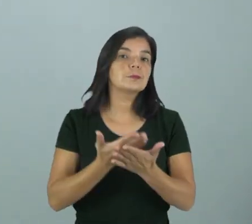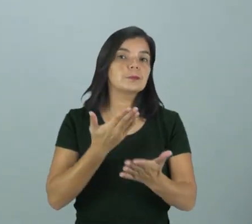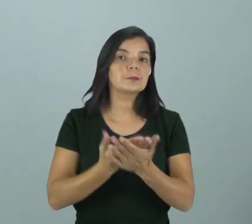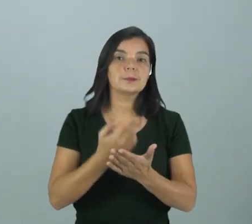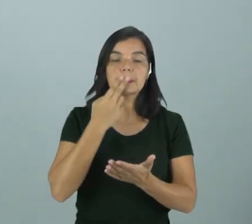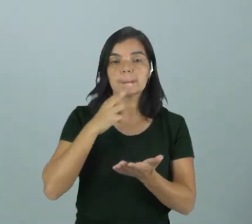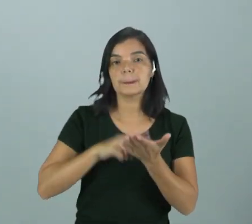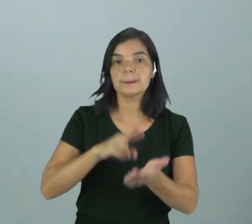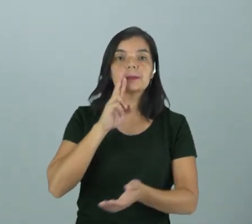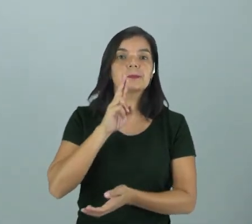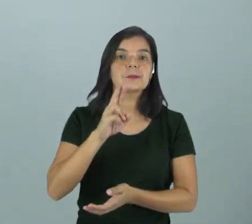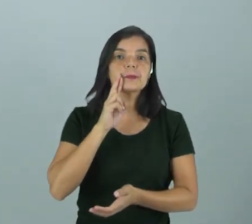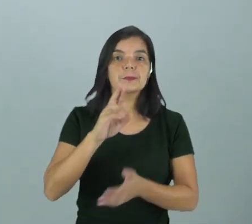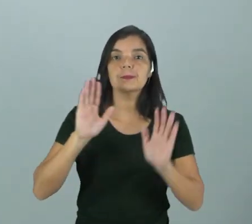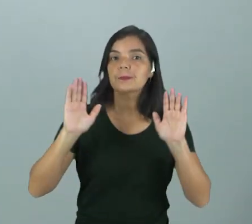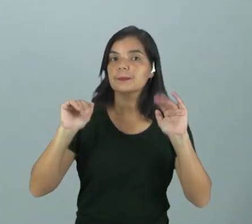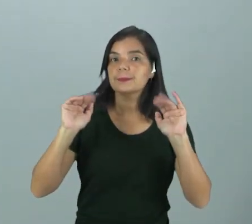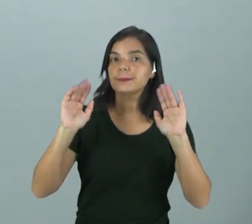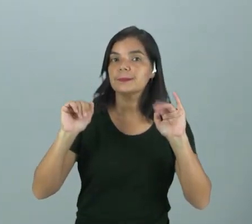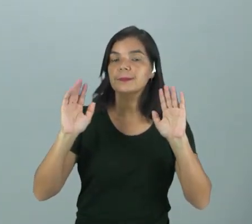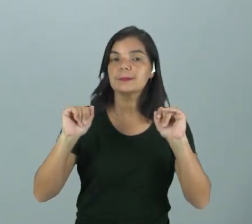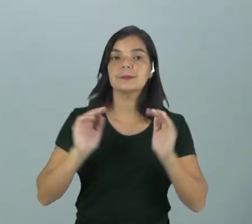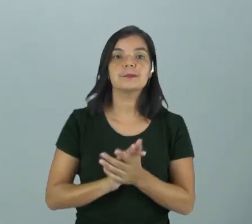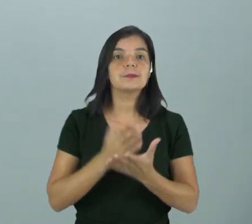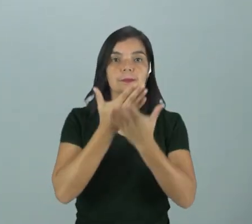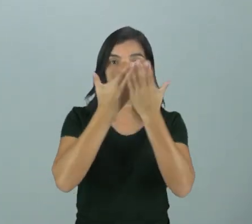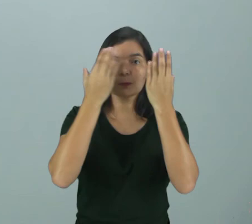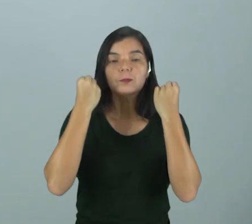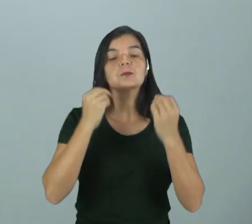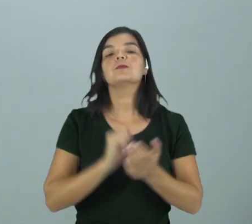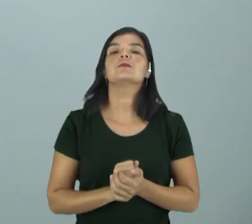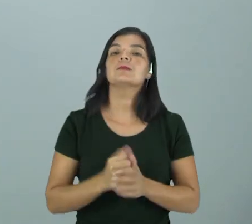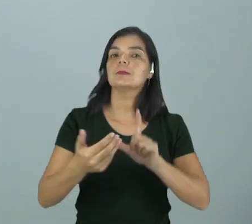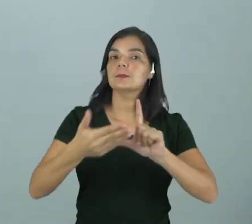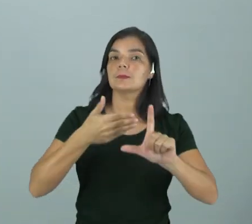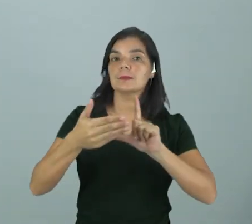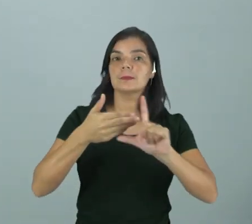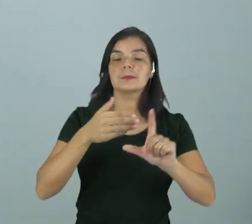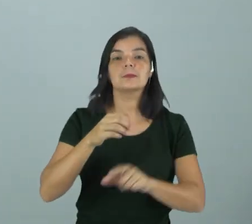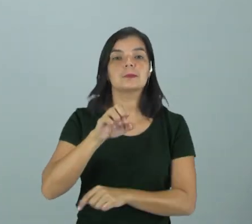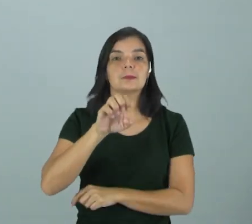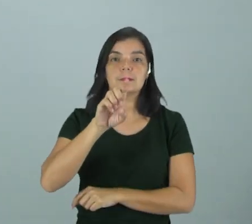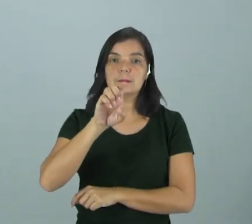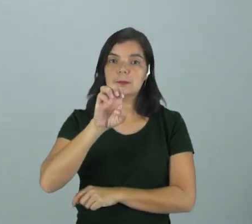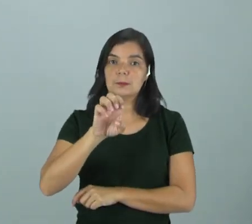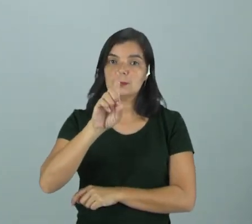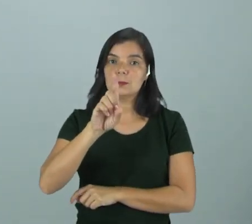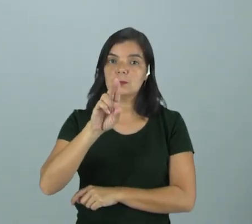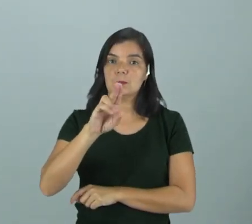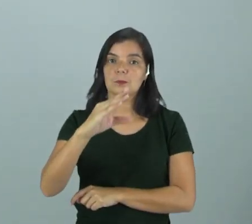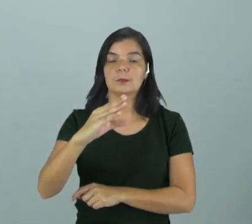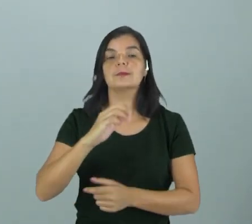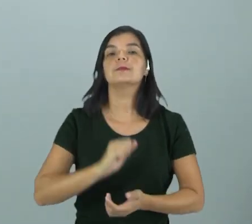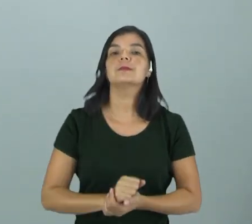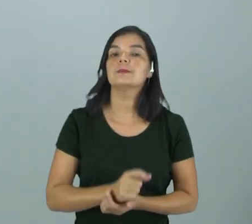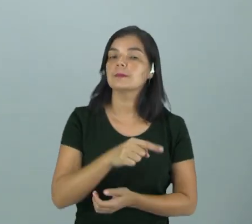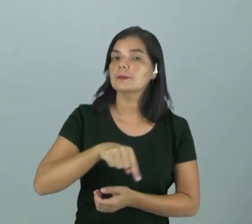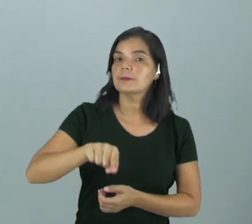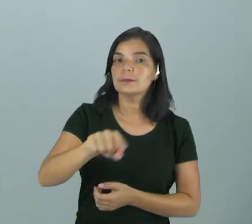sobre cartas de reclamação. Até a próxima! E não esqueçam de acessar ao site Eduque